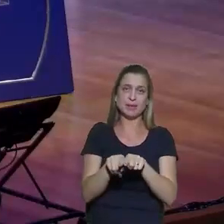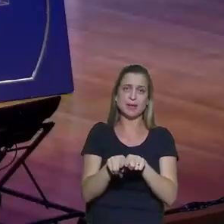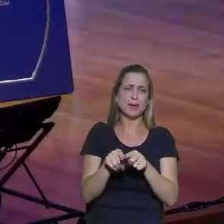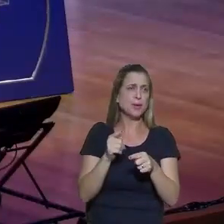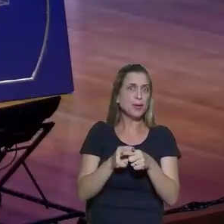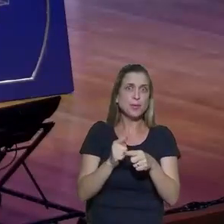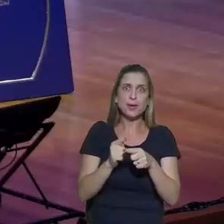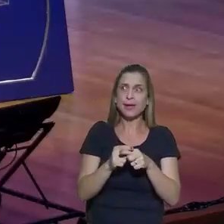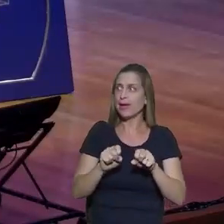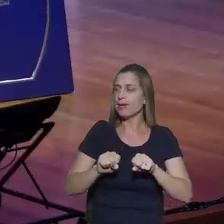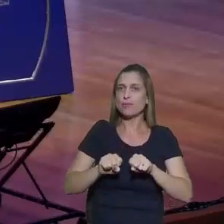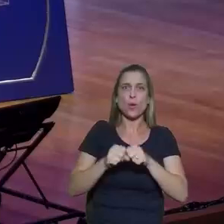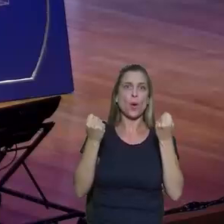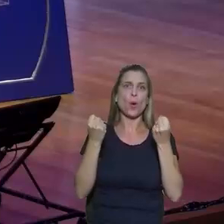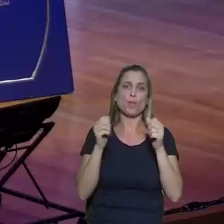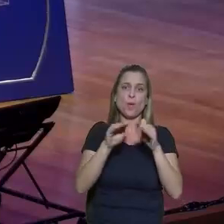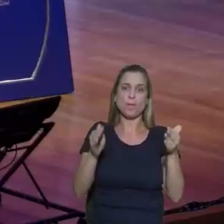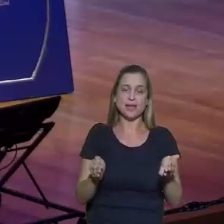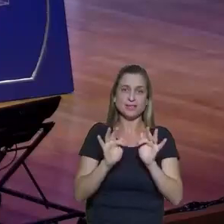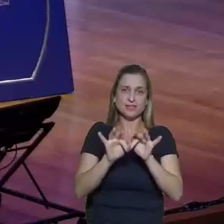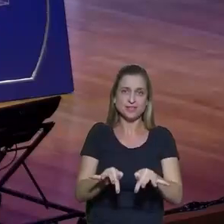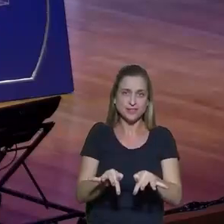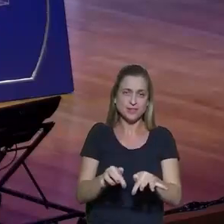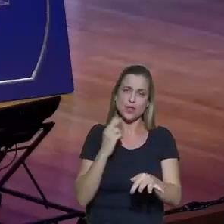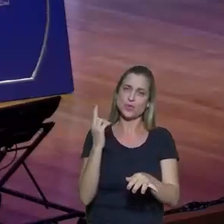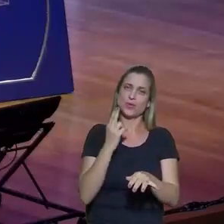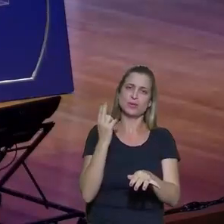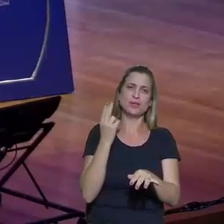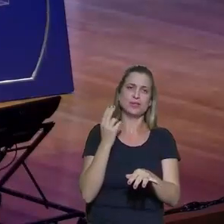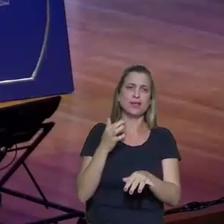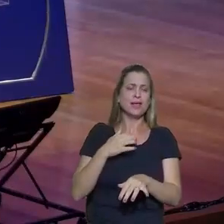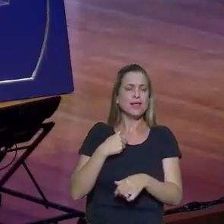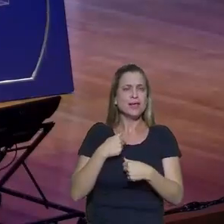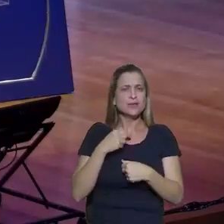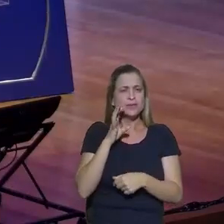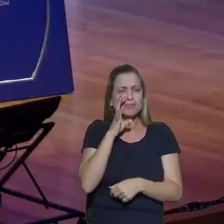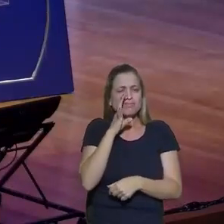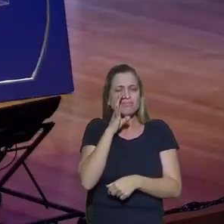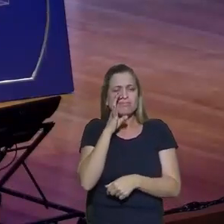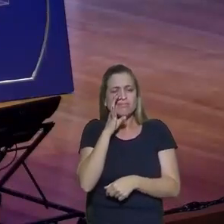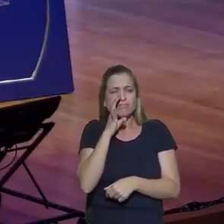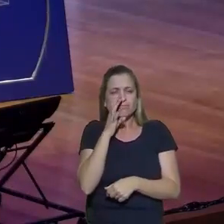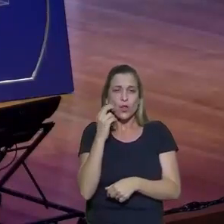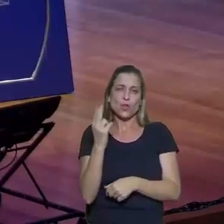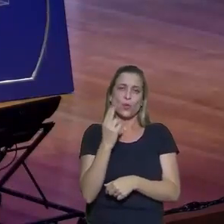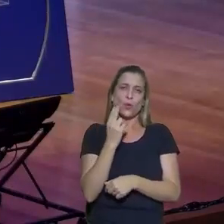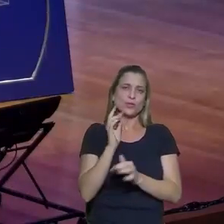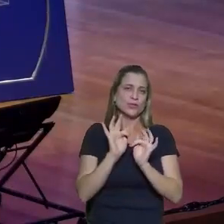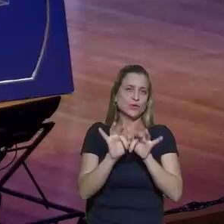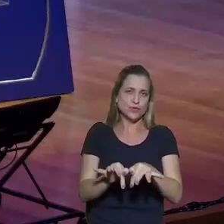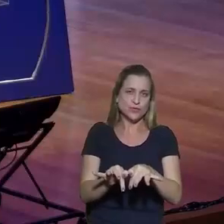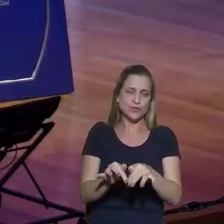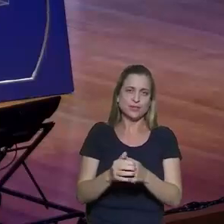Incapaz de encerrar uma mesa. Eu fico encantado com o que as pessoas estão dizendo e eu não consigo encerrar. Quero pedir ao